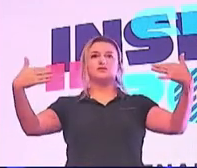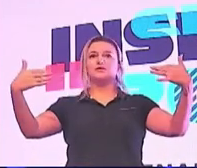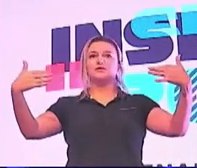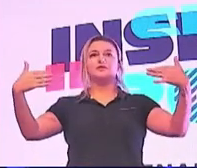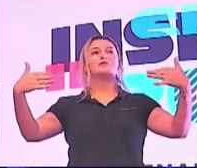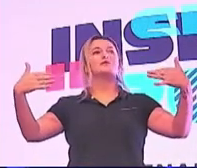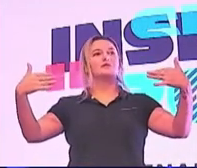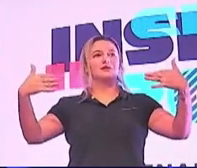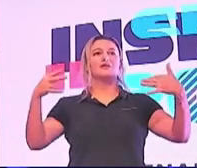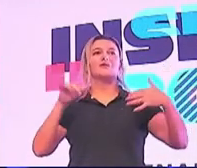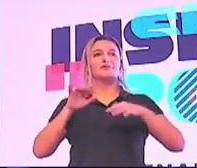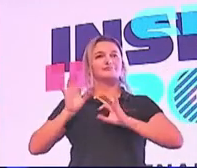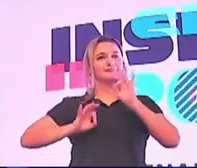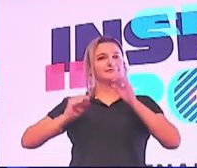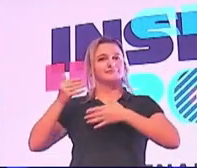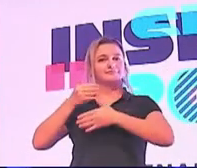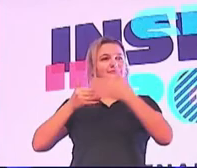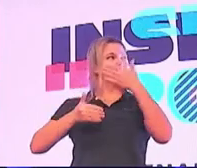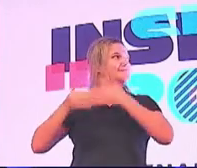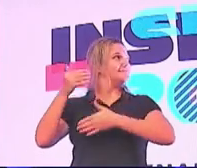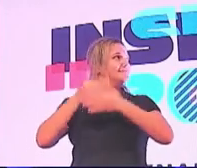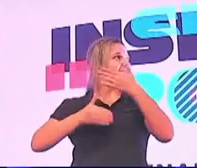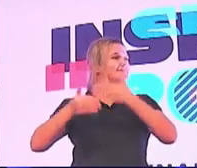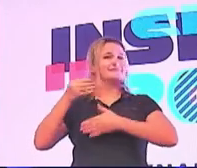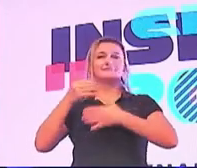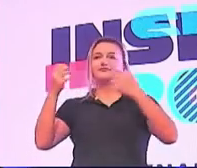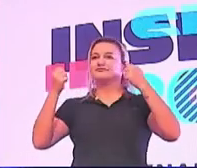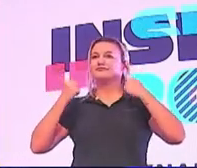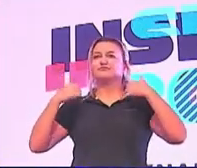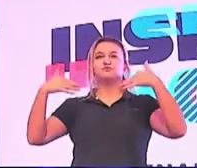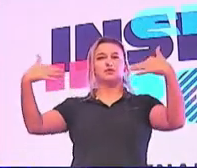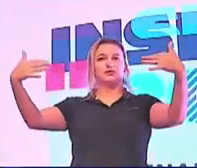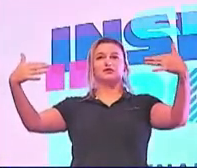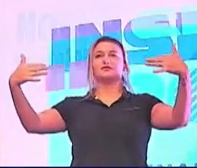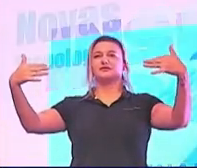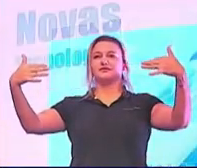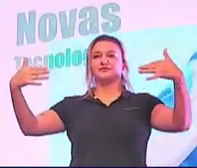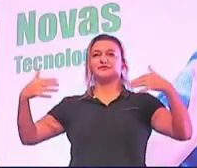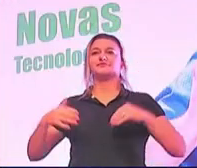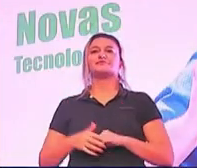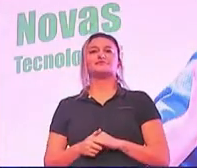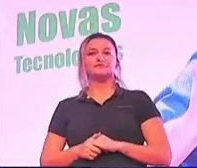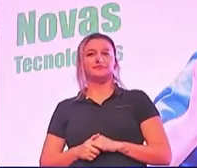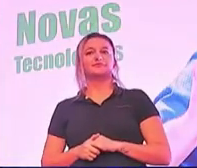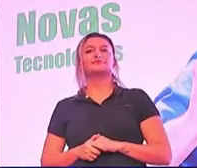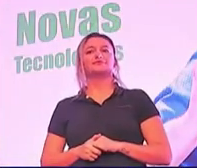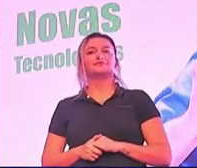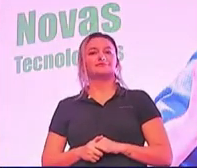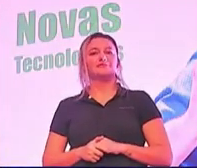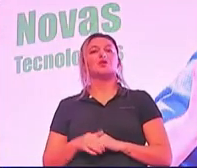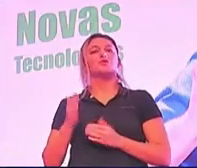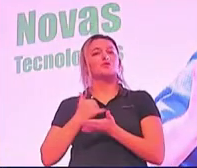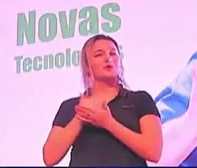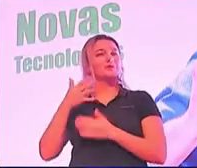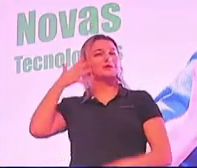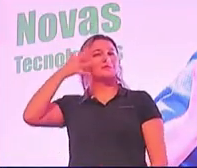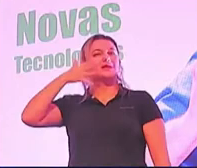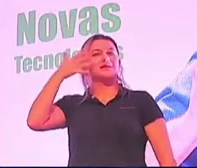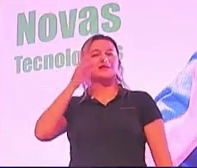meus slides. Casa lotada. Eu comecei a fazer palestra mais ou menos 10 anos atrás,